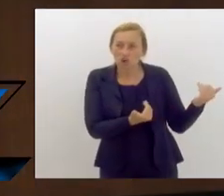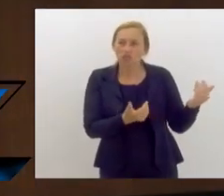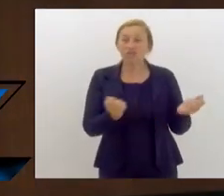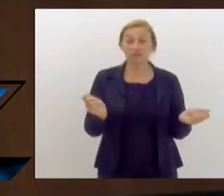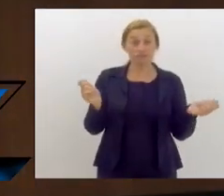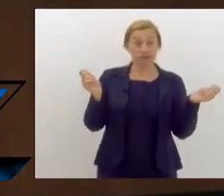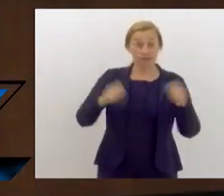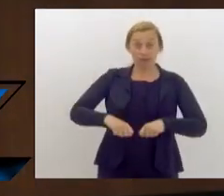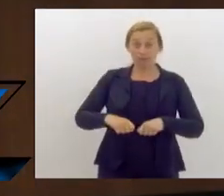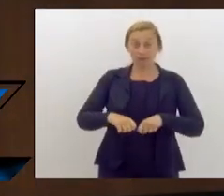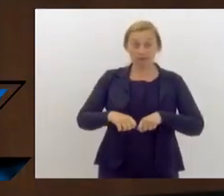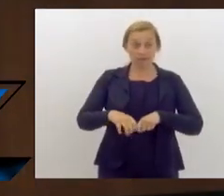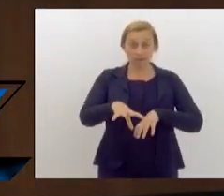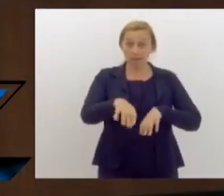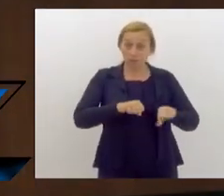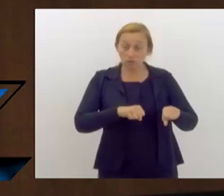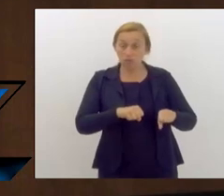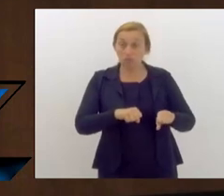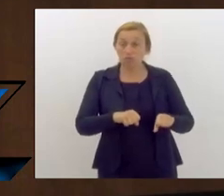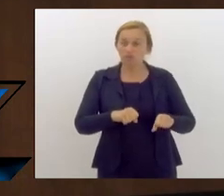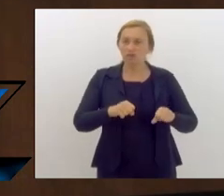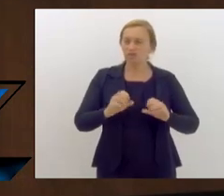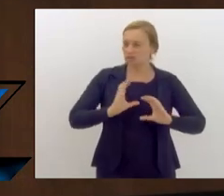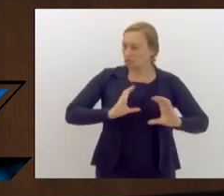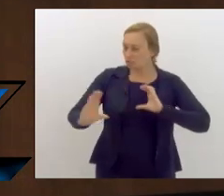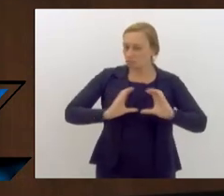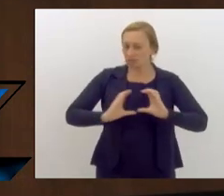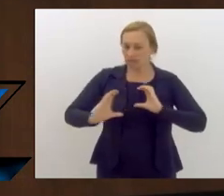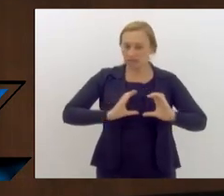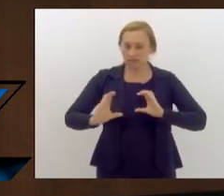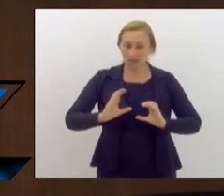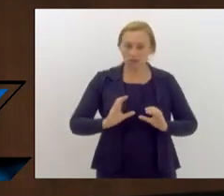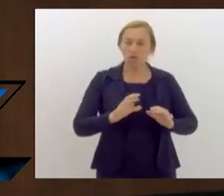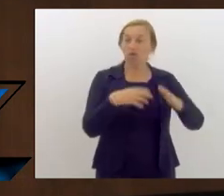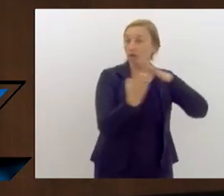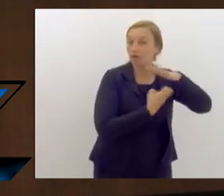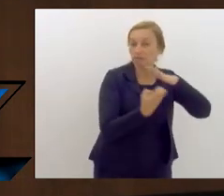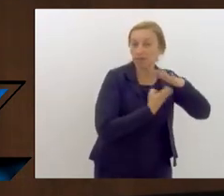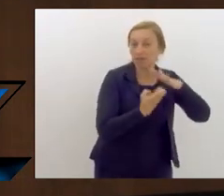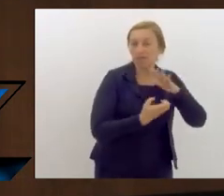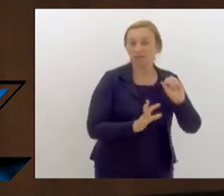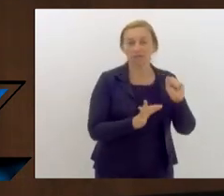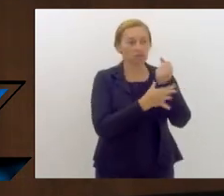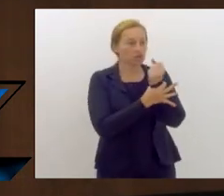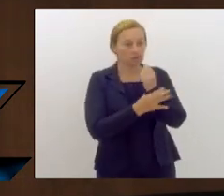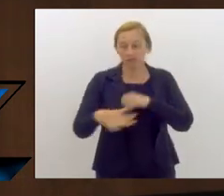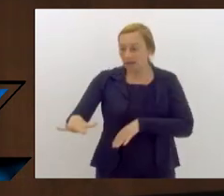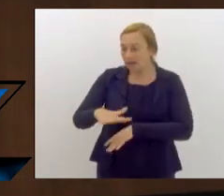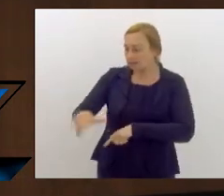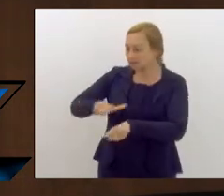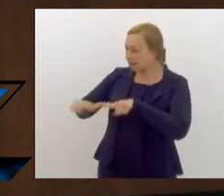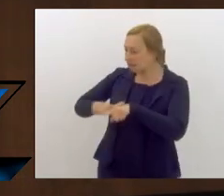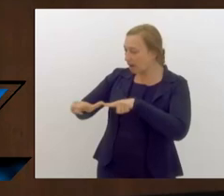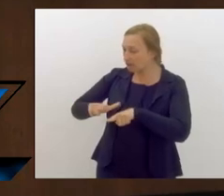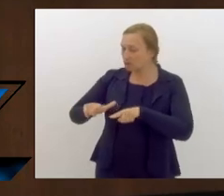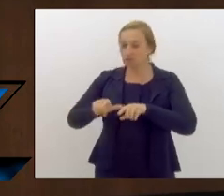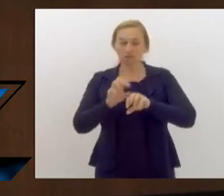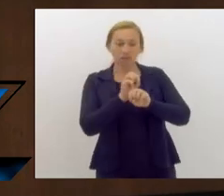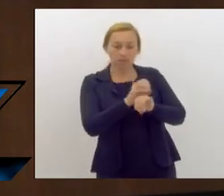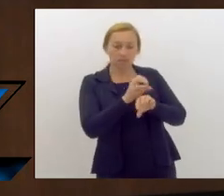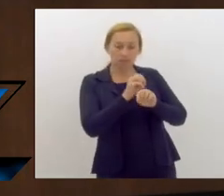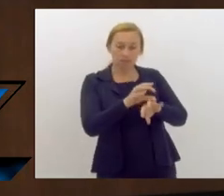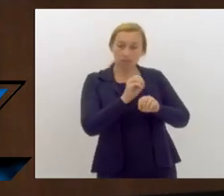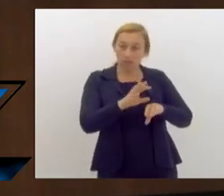fazendo a interlocução com as empresas de segurança com o mercado de trabalho dando ensinamento profissional